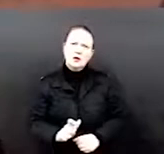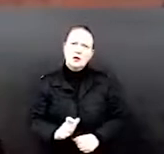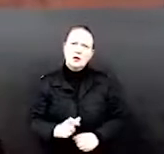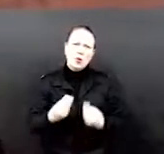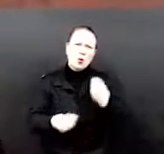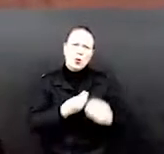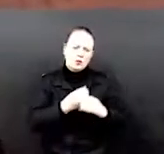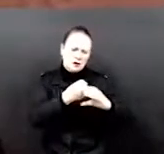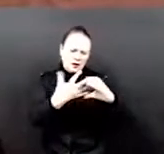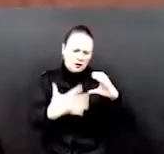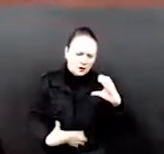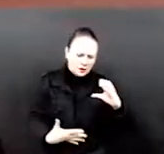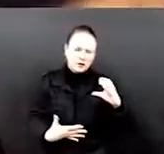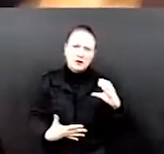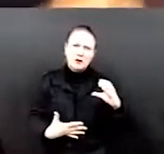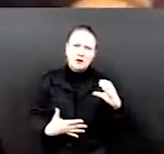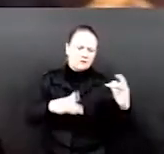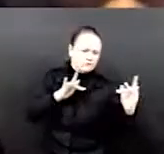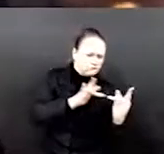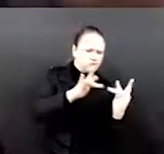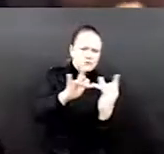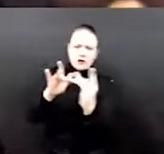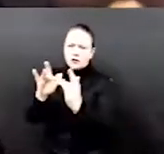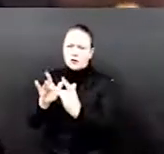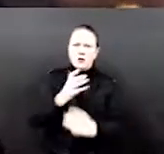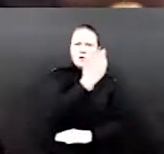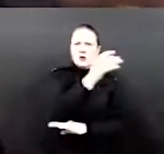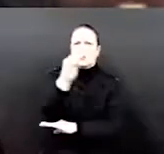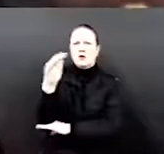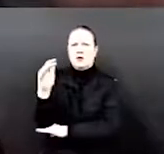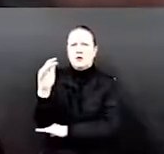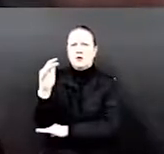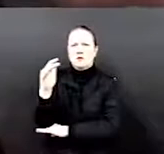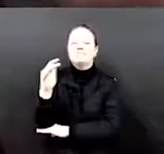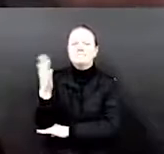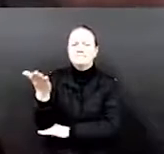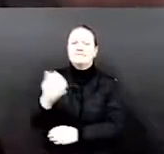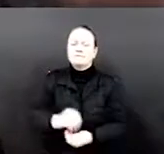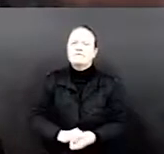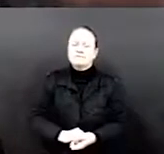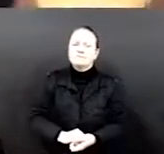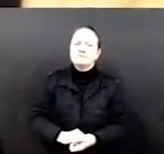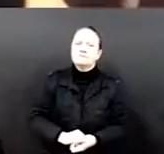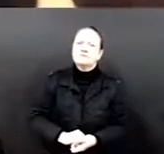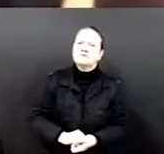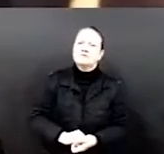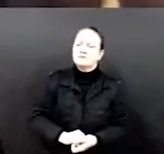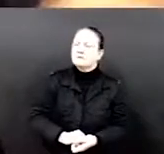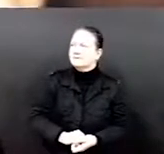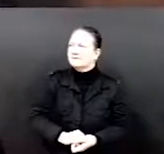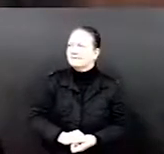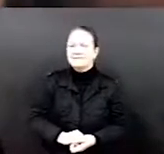um pouco ligado à natureza mesmo, né? Conscientemente. Bem isso, bem isso. Fique